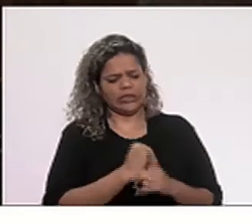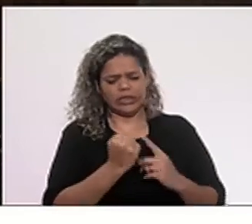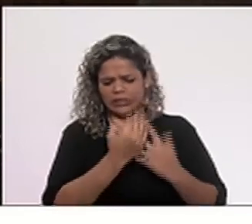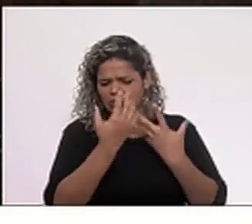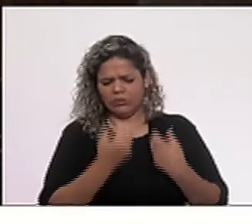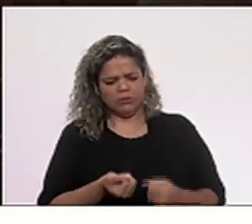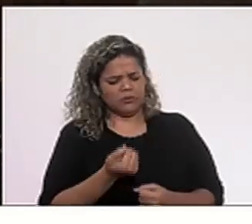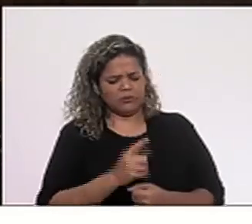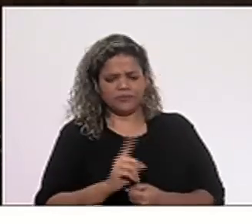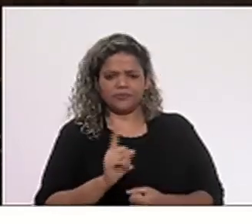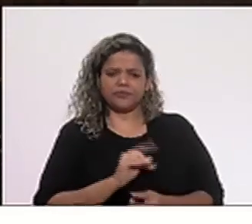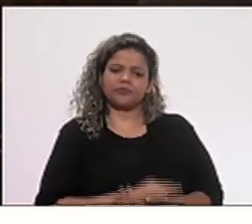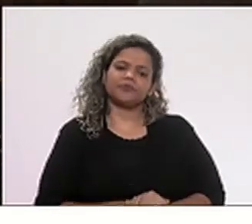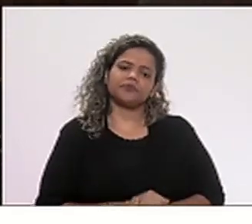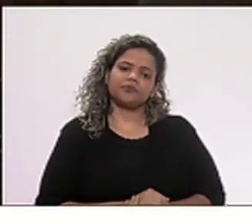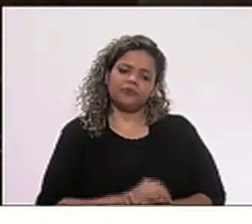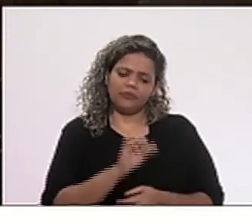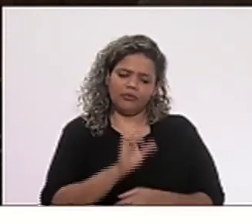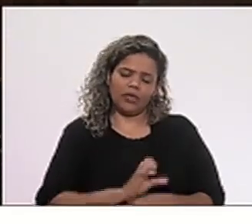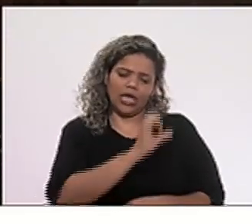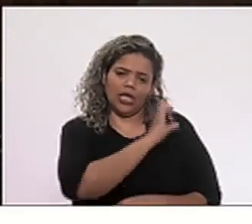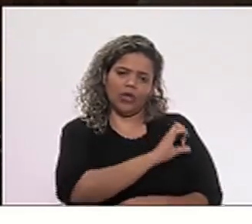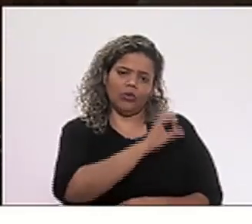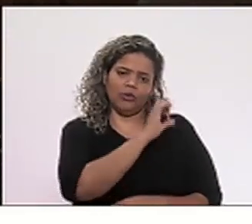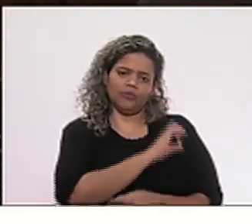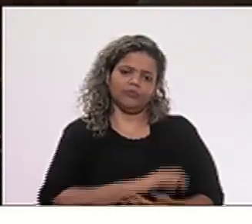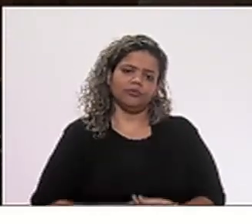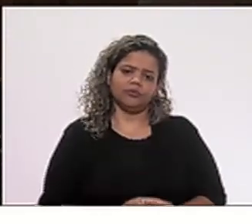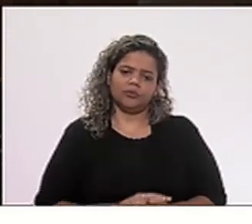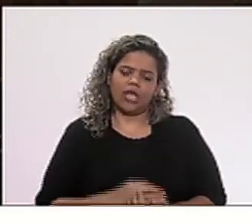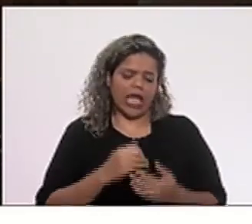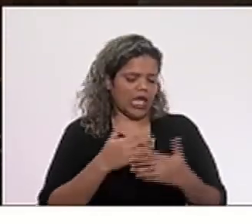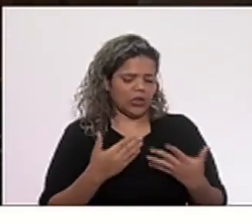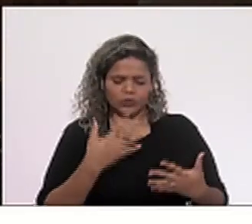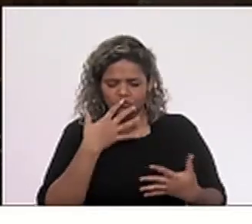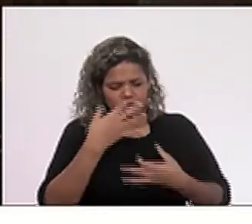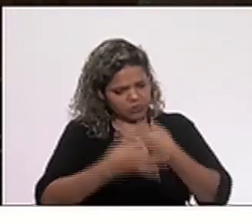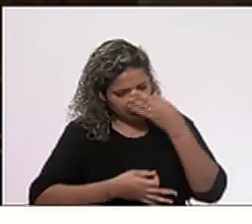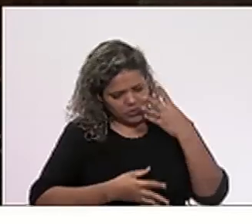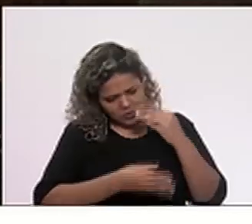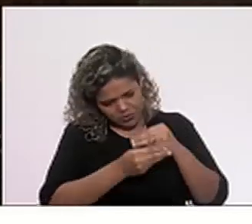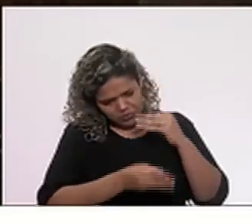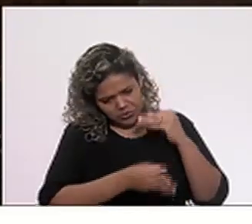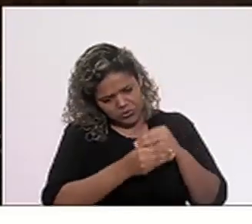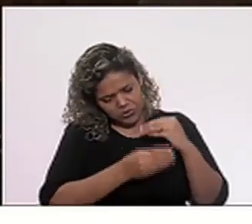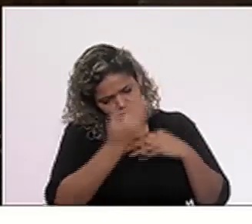sociedade do estado do Rio de Janeiro como um todo. Eram essas considerações que eu gostaria de fazer. Muito obrigado.